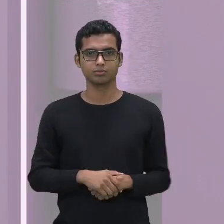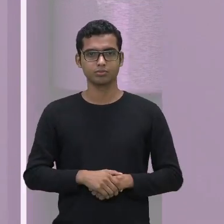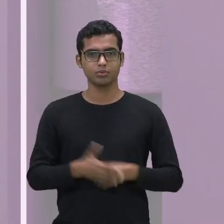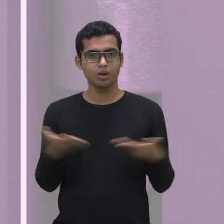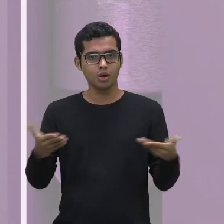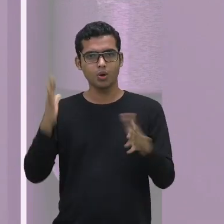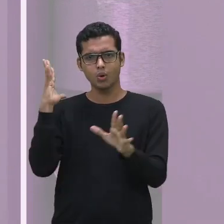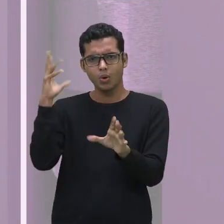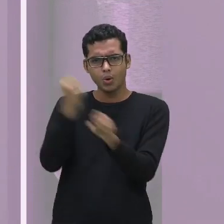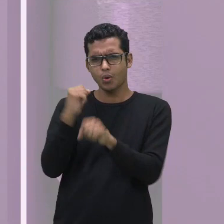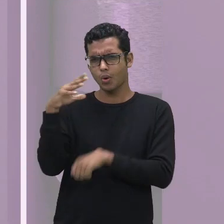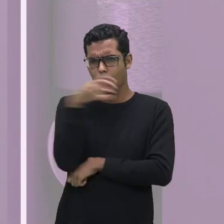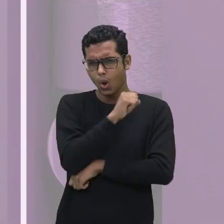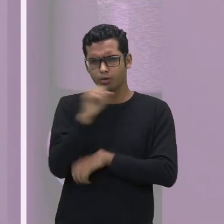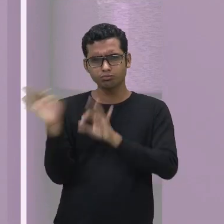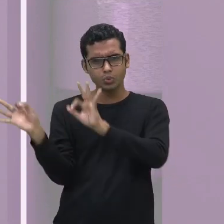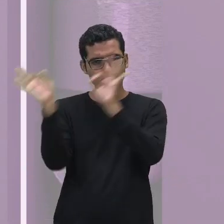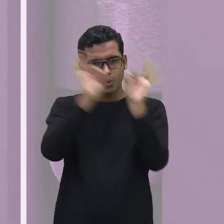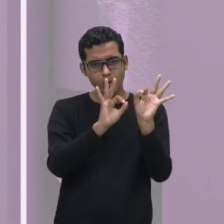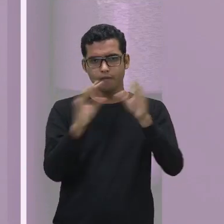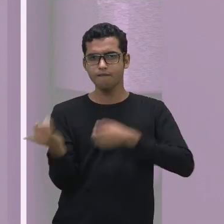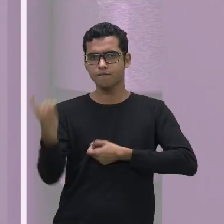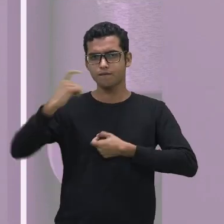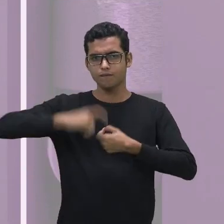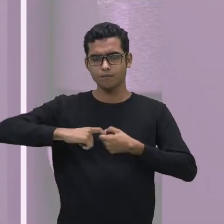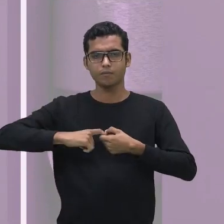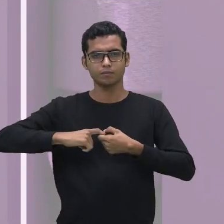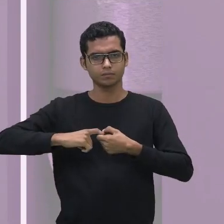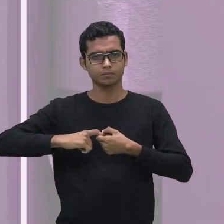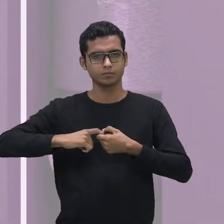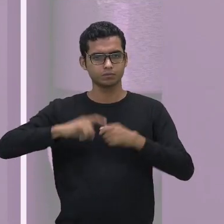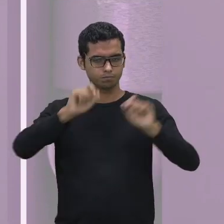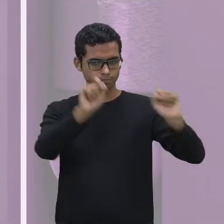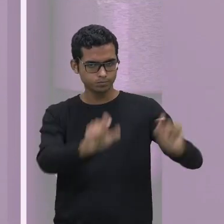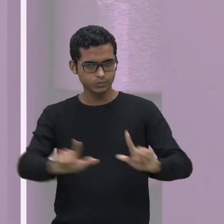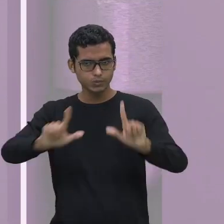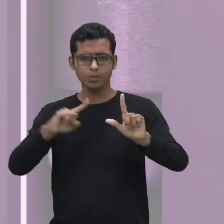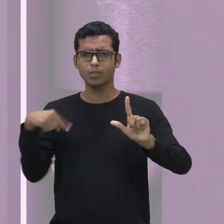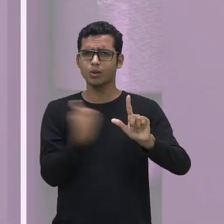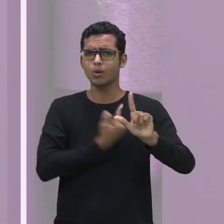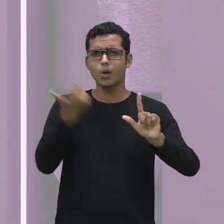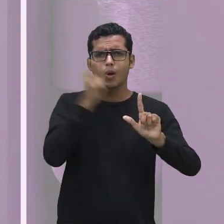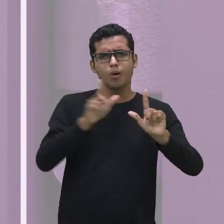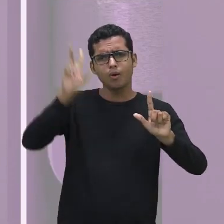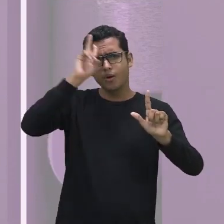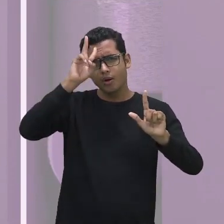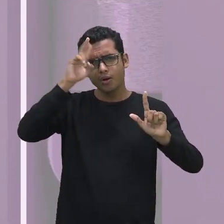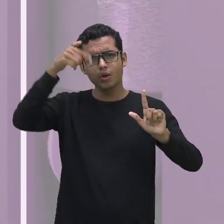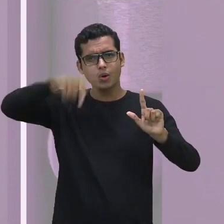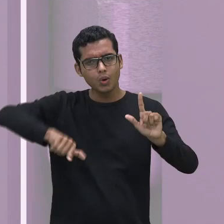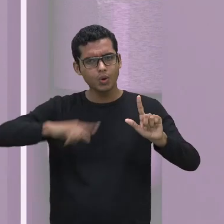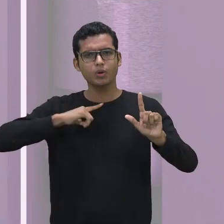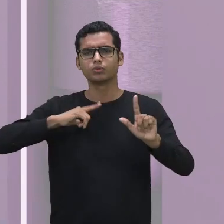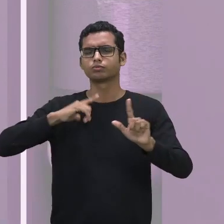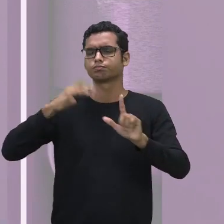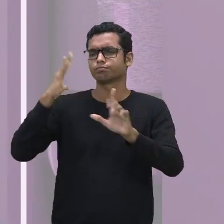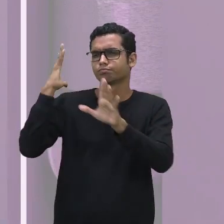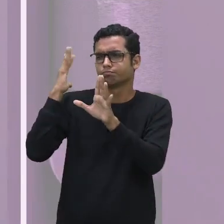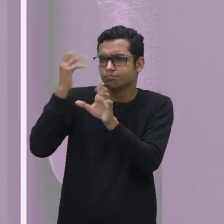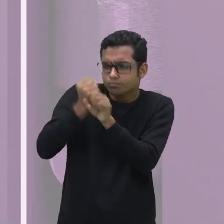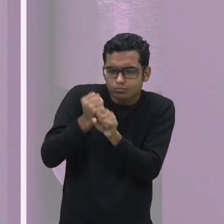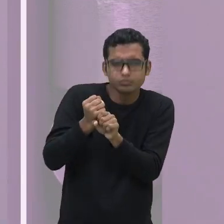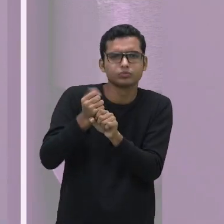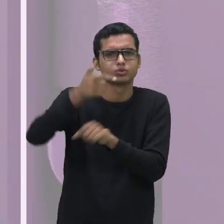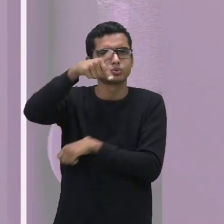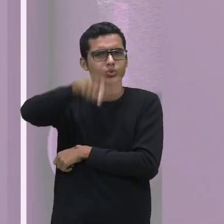aquela revisãozinha, vamos voltar então às nossas cartelas aí para a gente relembrar do que a gente está falando, né, das definições que nós